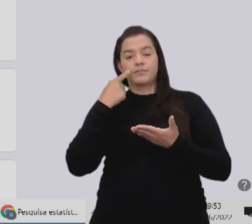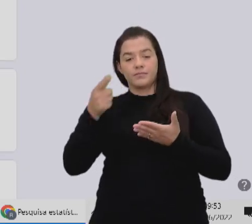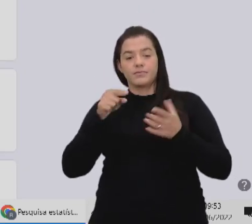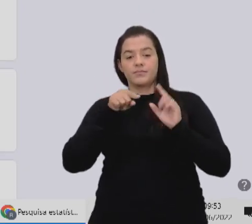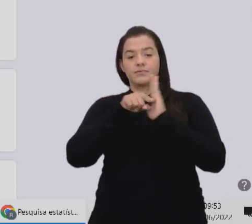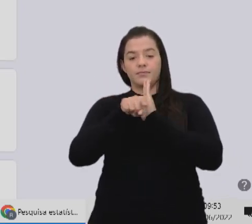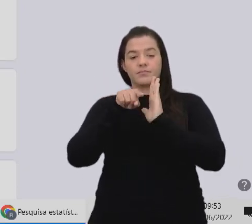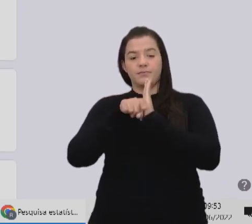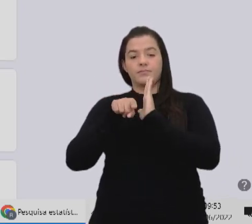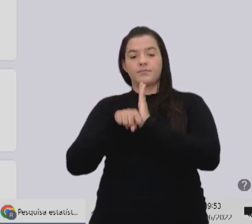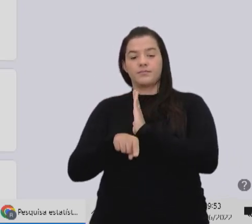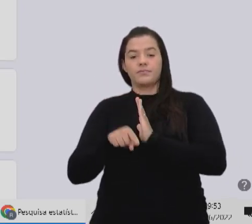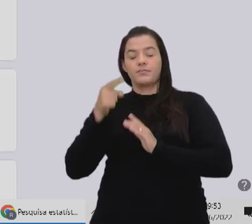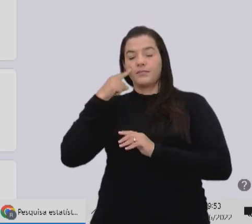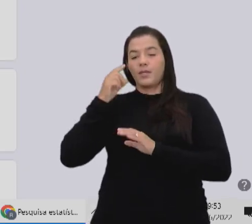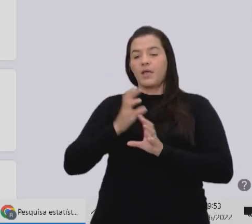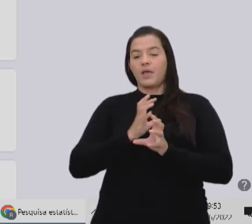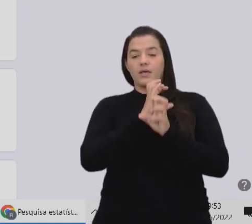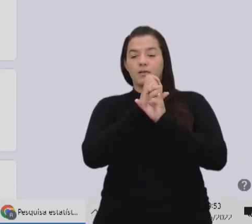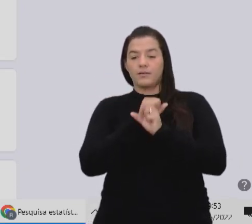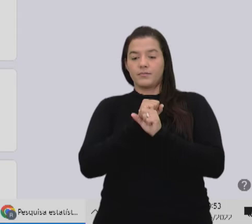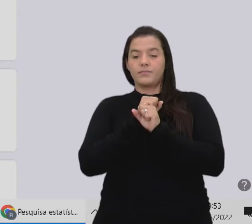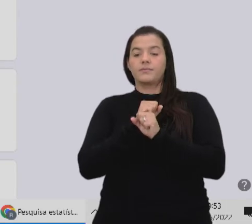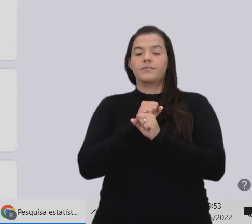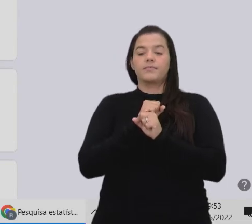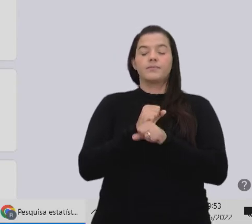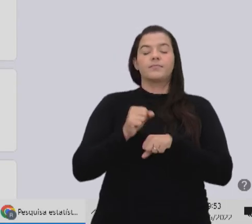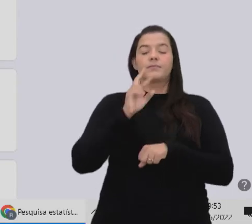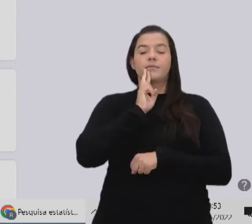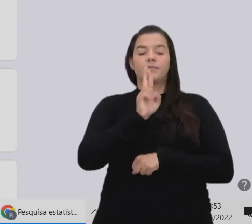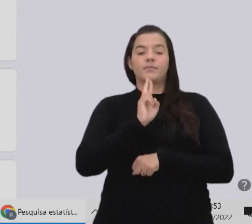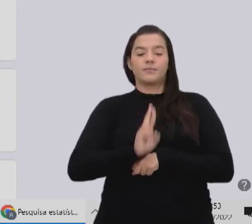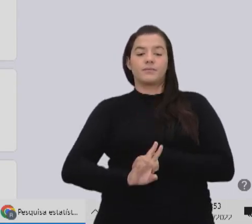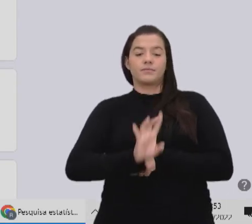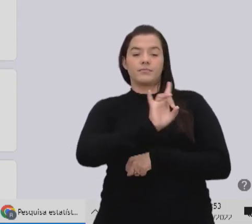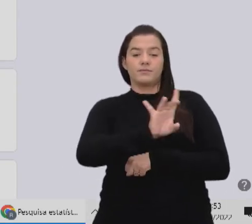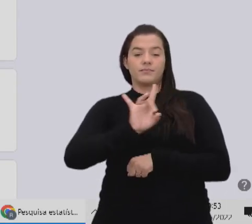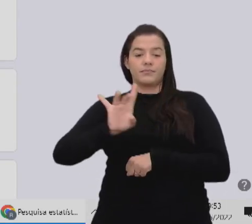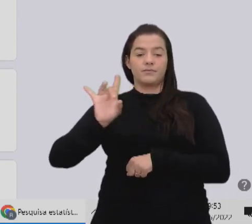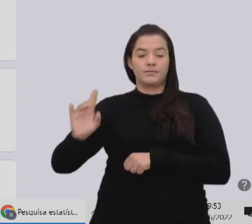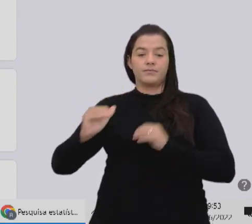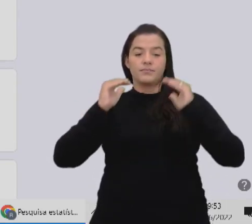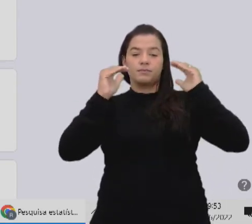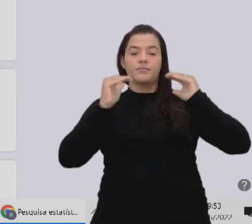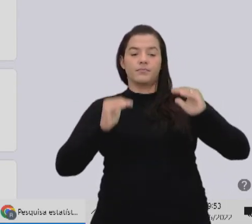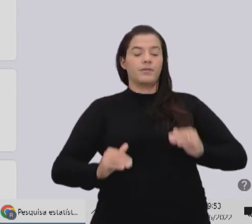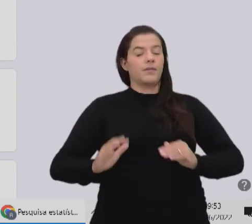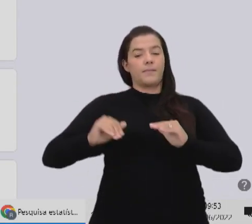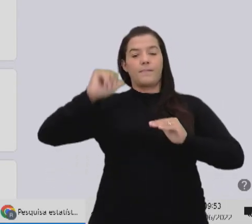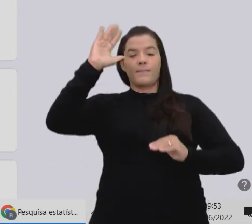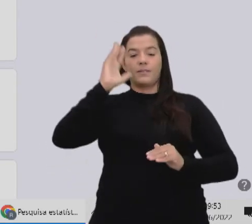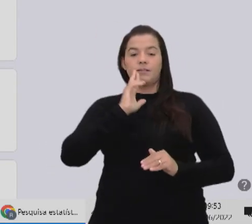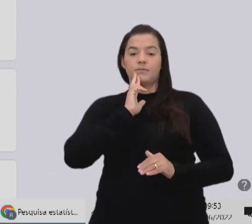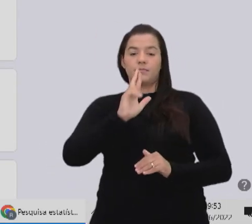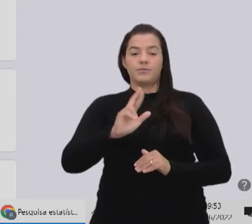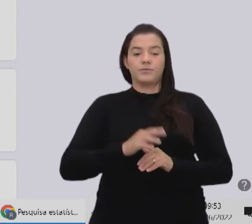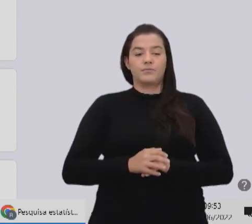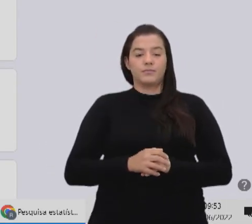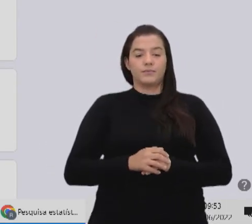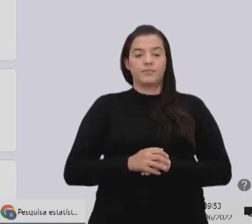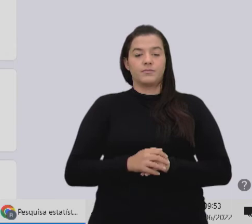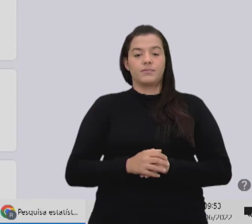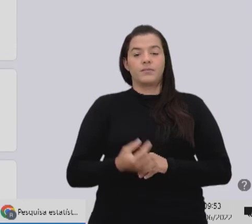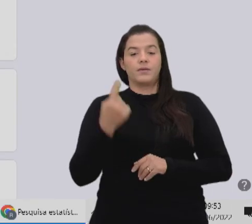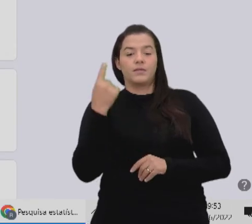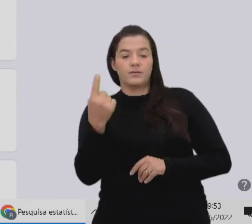pergunta e ele mostra a quantidade de respostas de cada um e na ordem, assim, de mais respondidas. Então, na minha pergunta 1, a mais